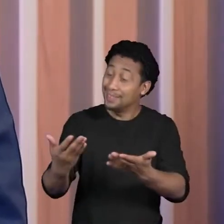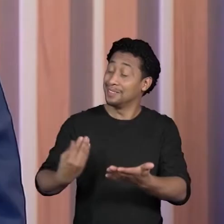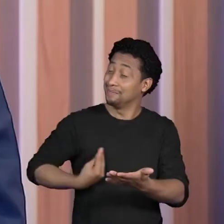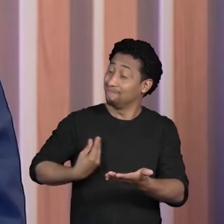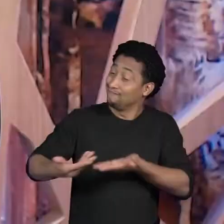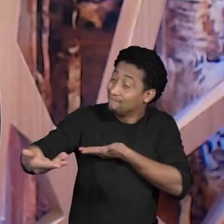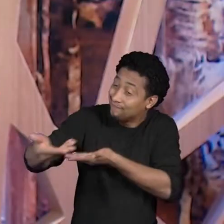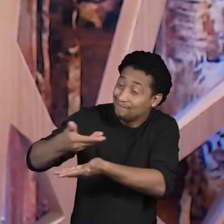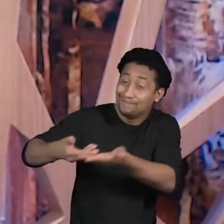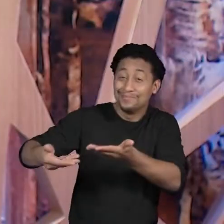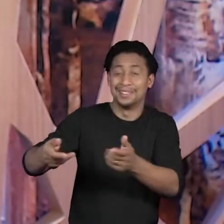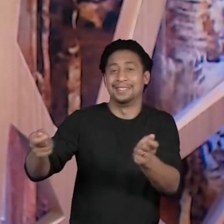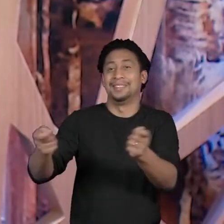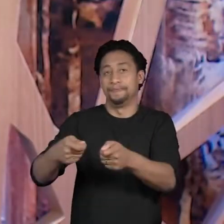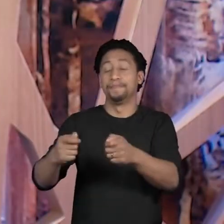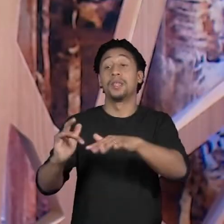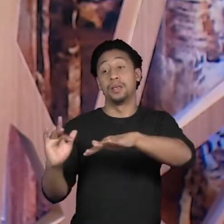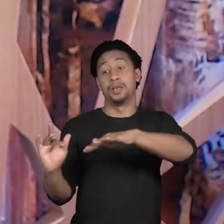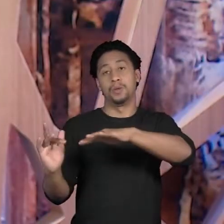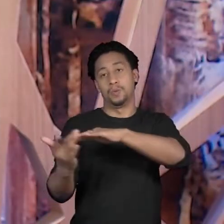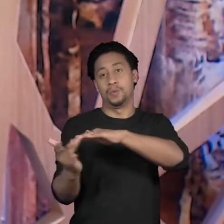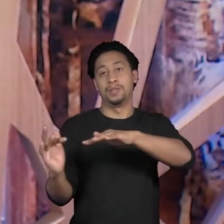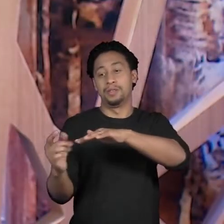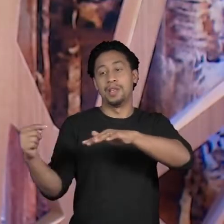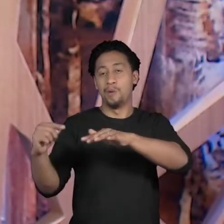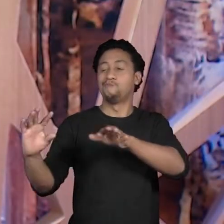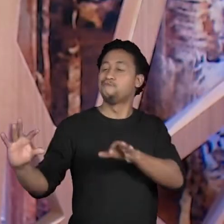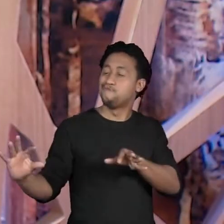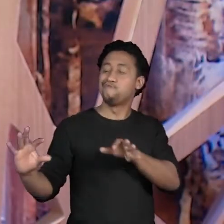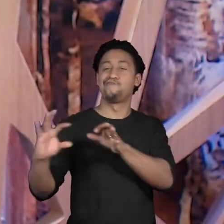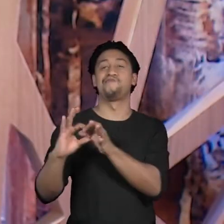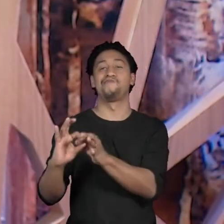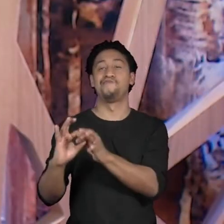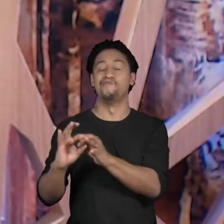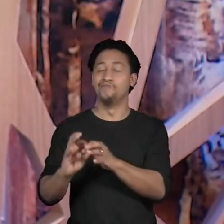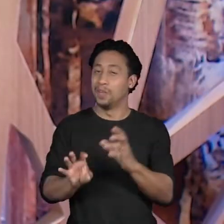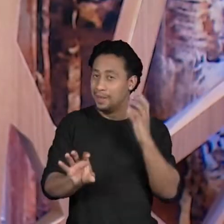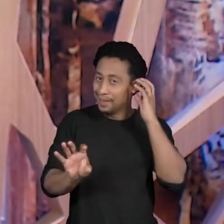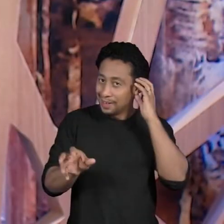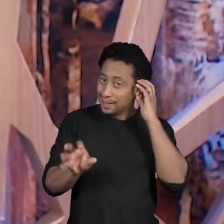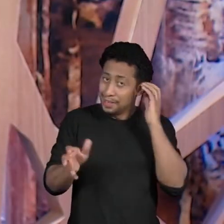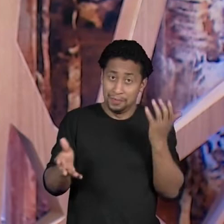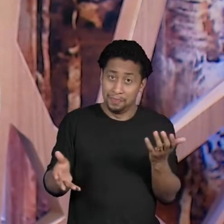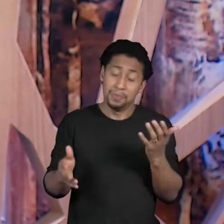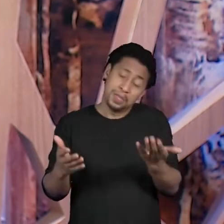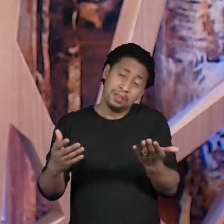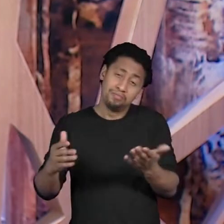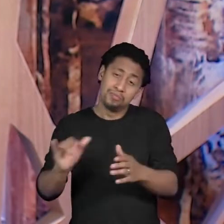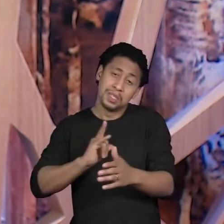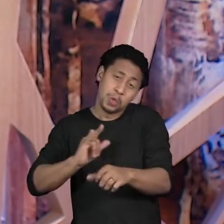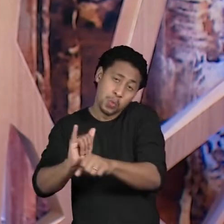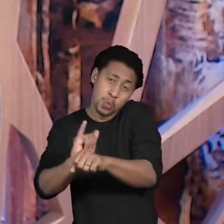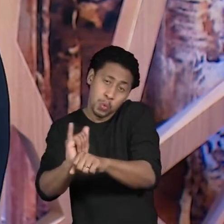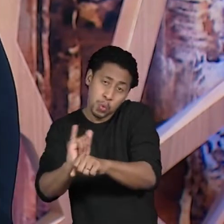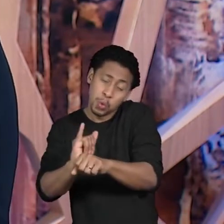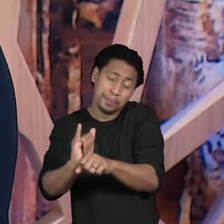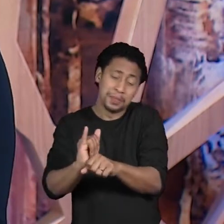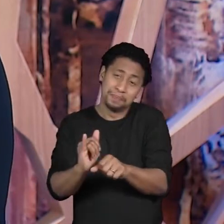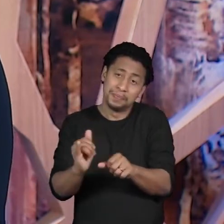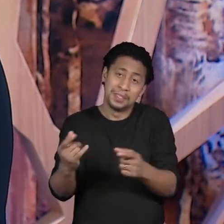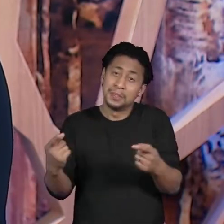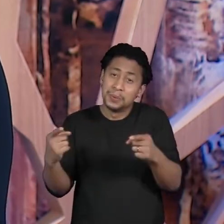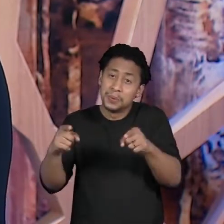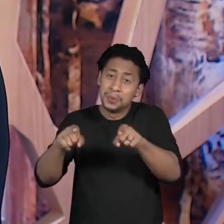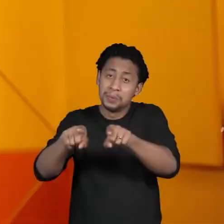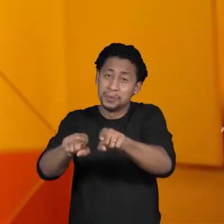essa linguagem aproxima mais. Olha, o âncora é gente como a gente, ele é igual a gente. E ele está aqui ele junto tá